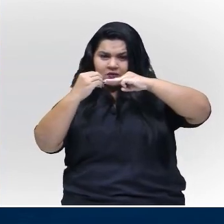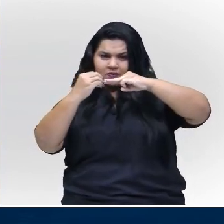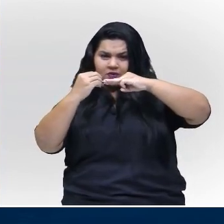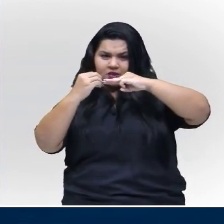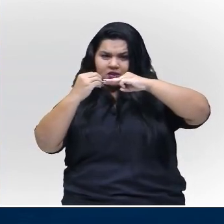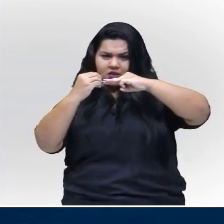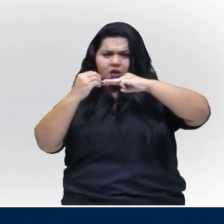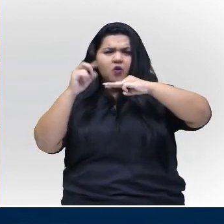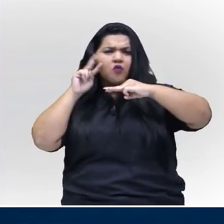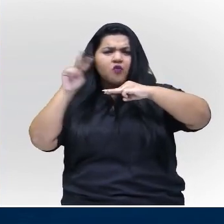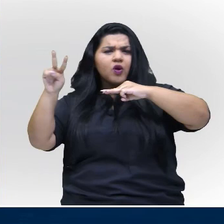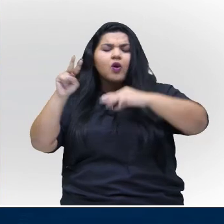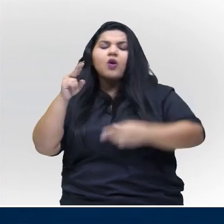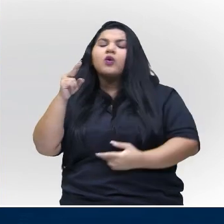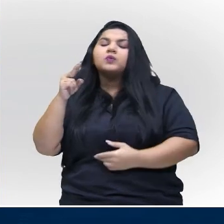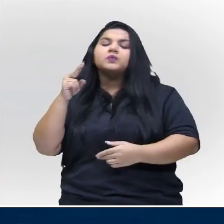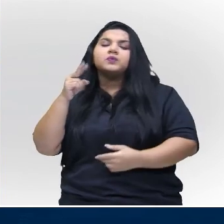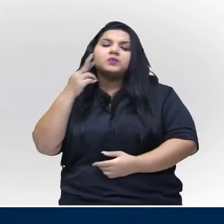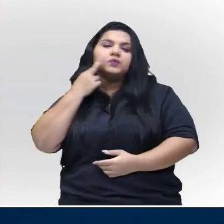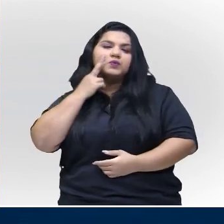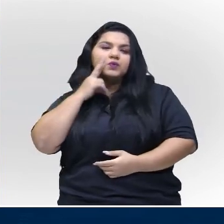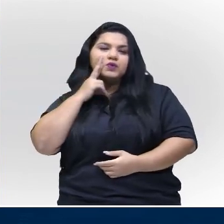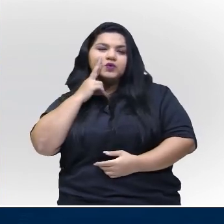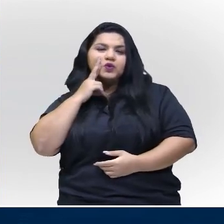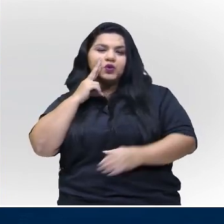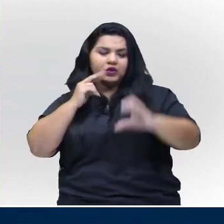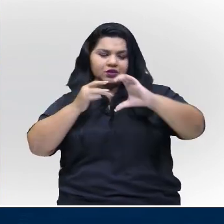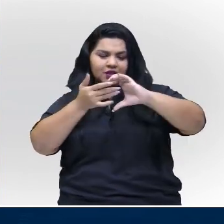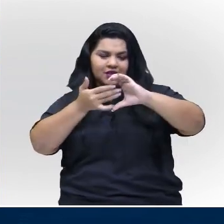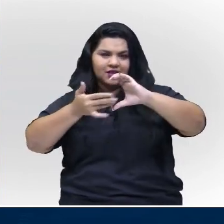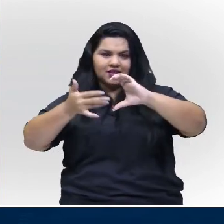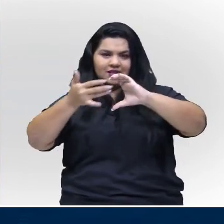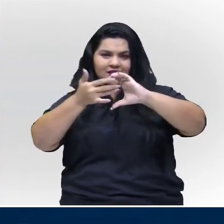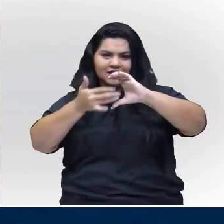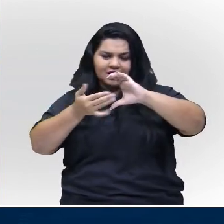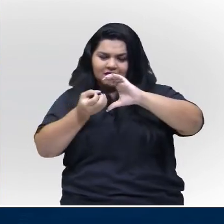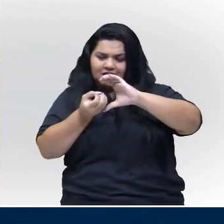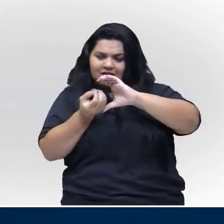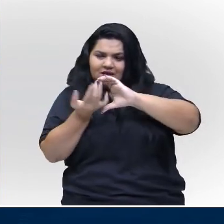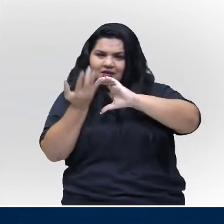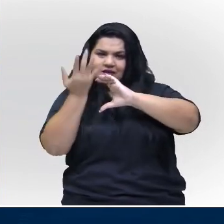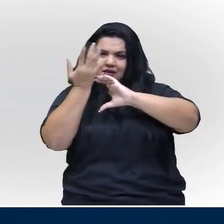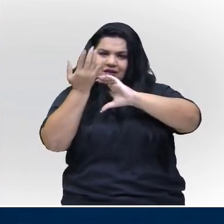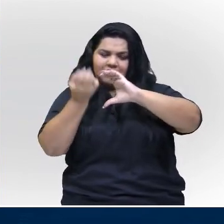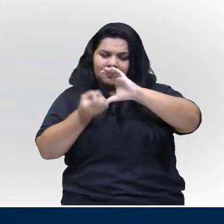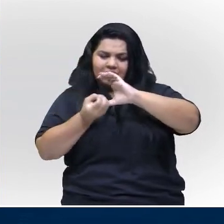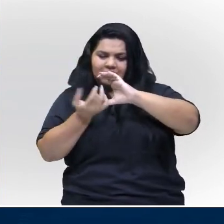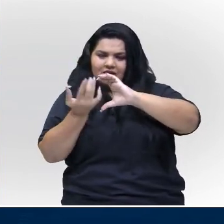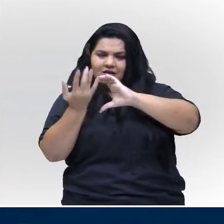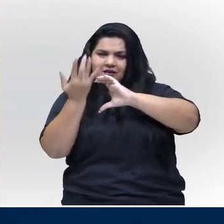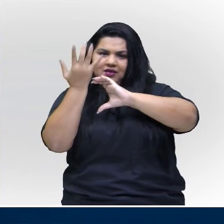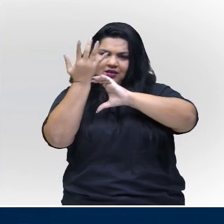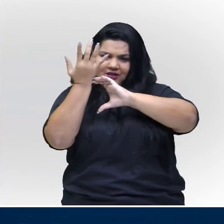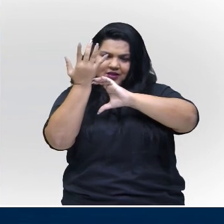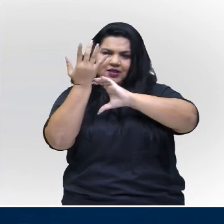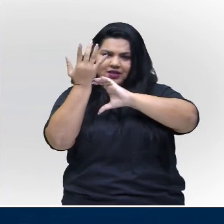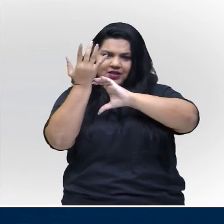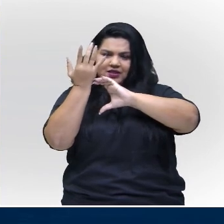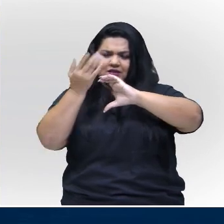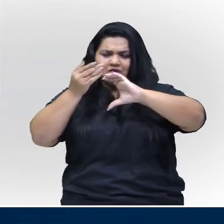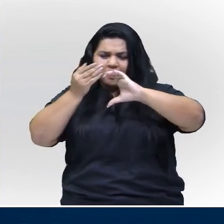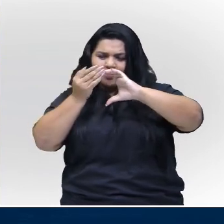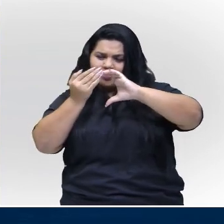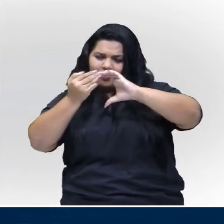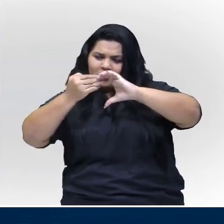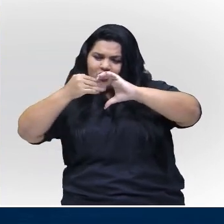em rosa o citoplasma, e algo sendo eliminado ali para o exterior da célula, né? Se formou ali uma vesícula,